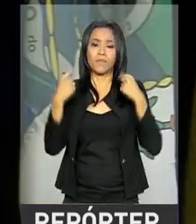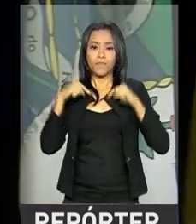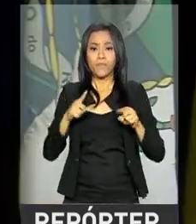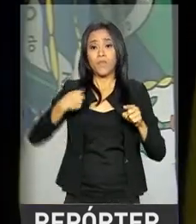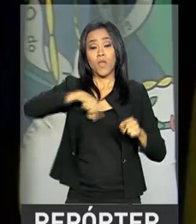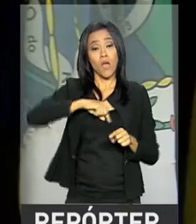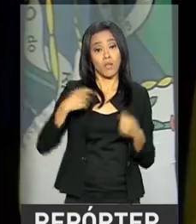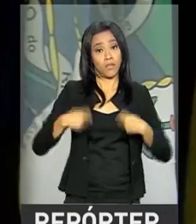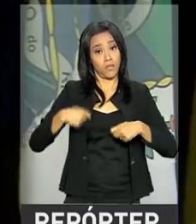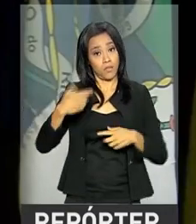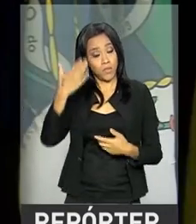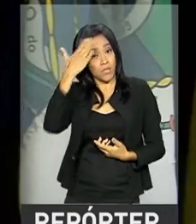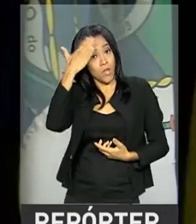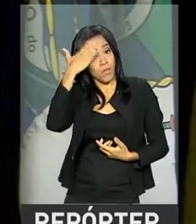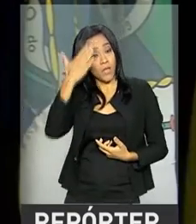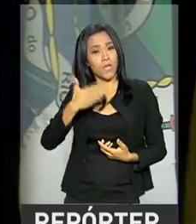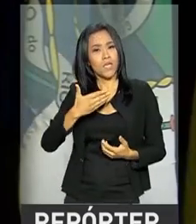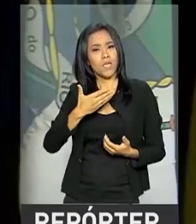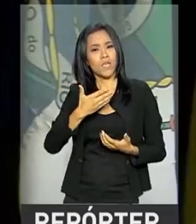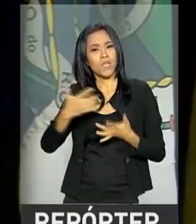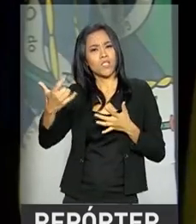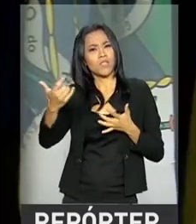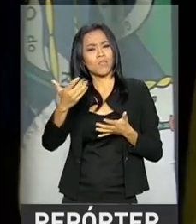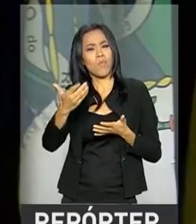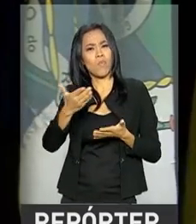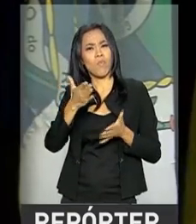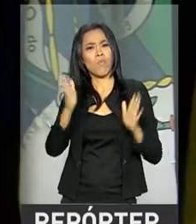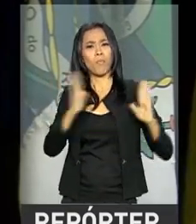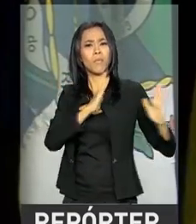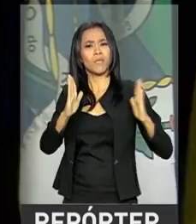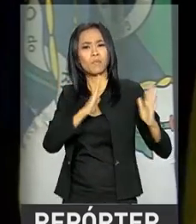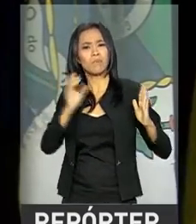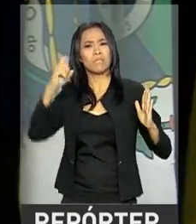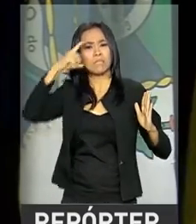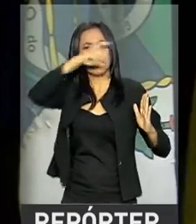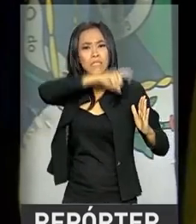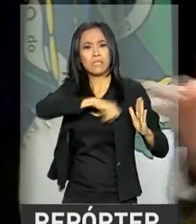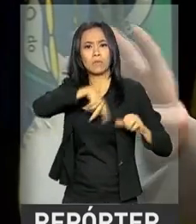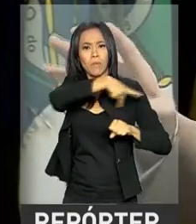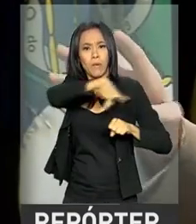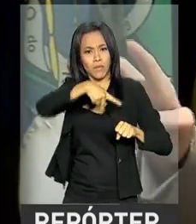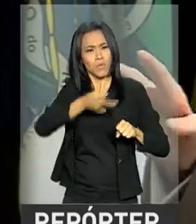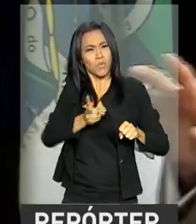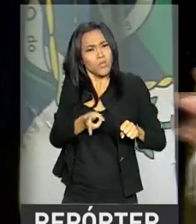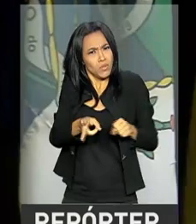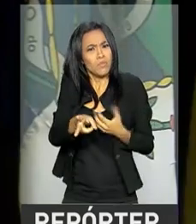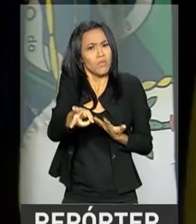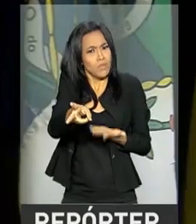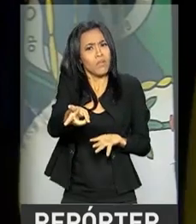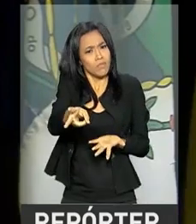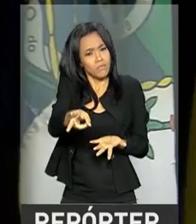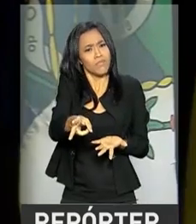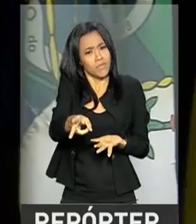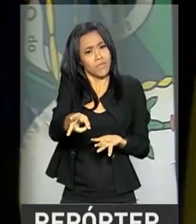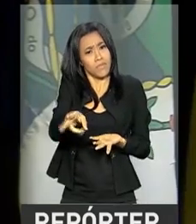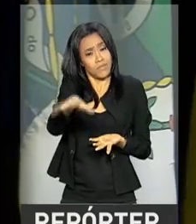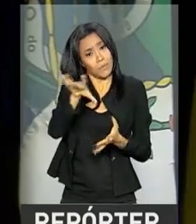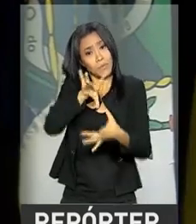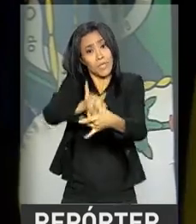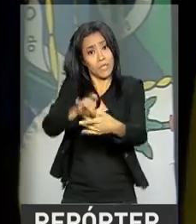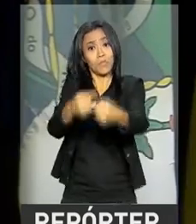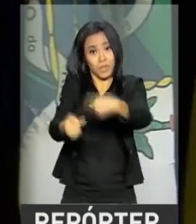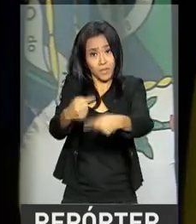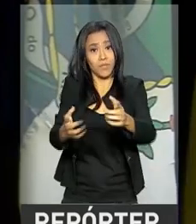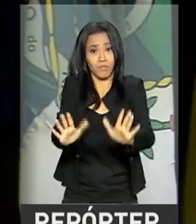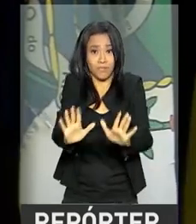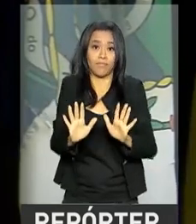nós saímos num momento difícil do país é continuar no momento difícil também sobre o foco político mas